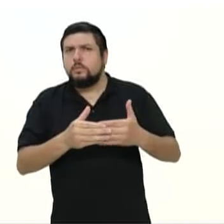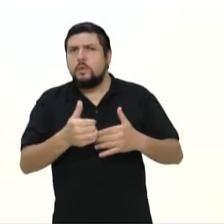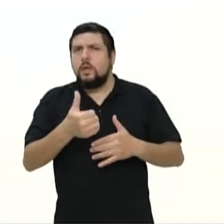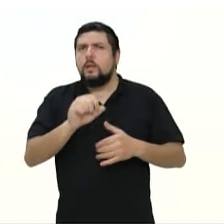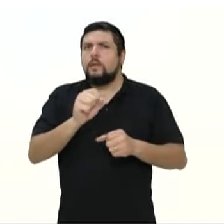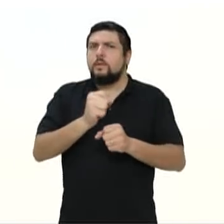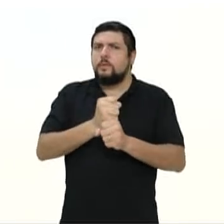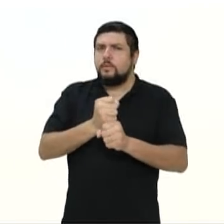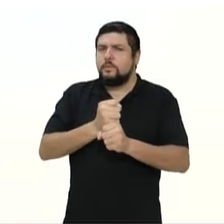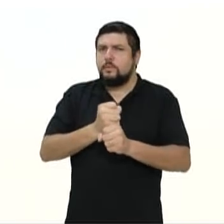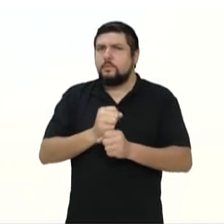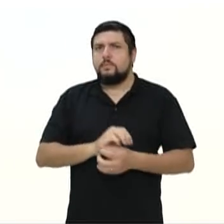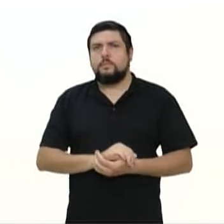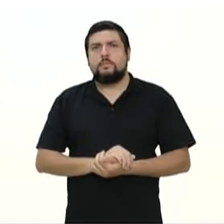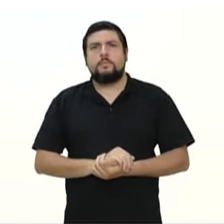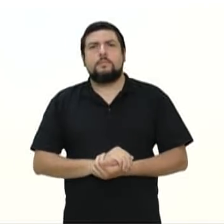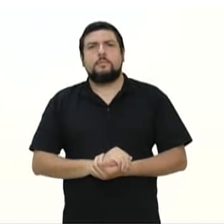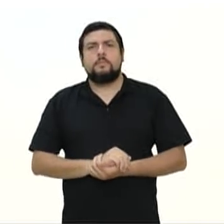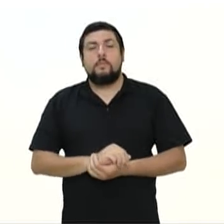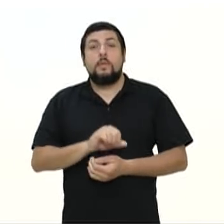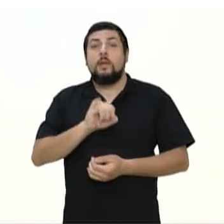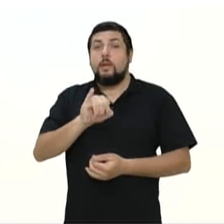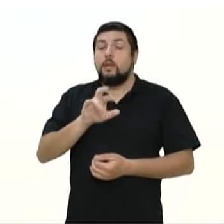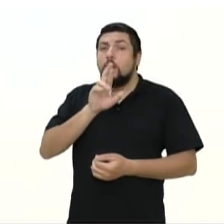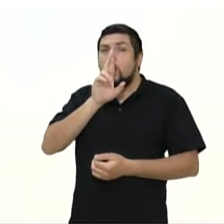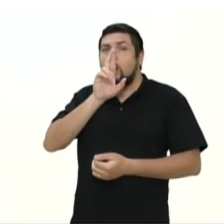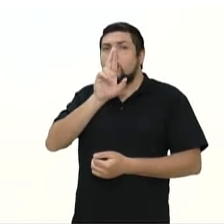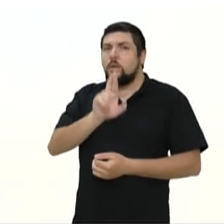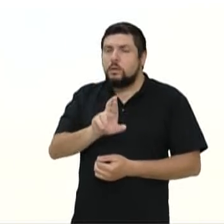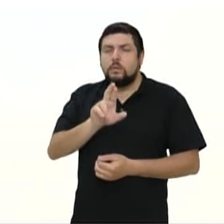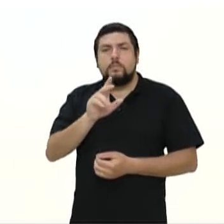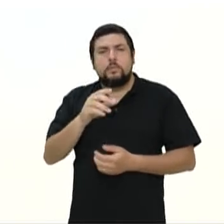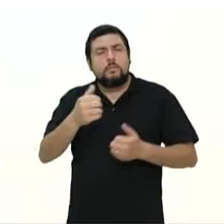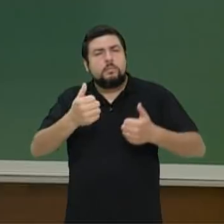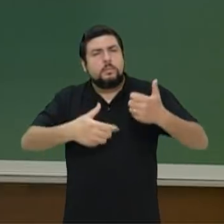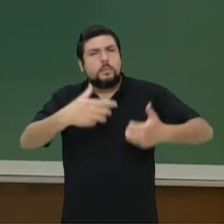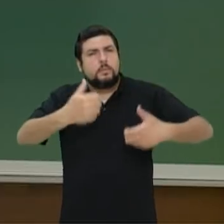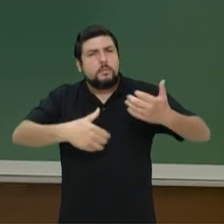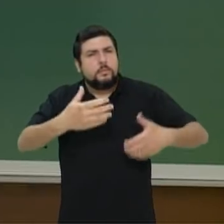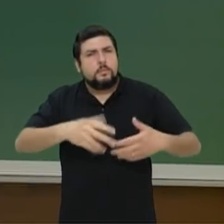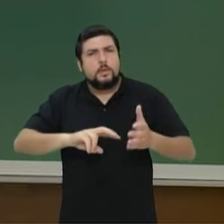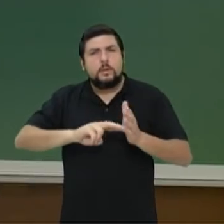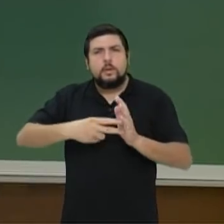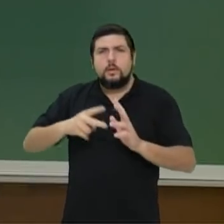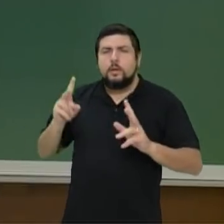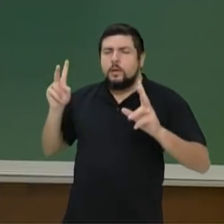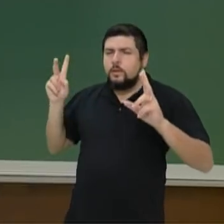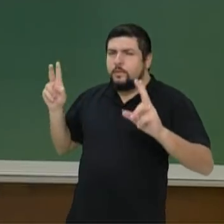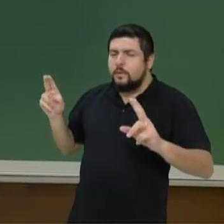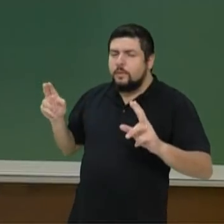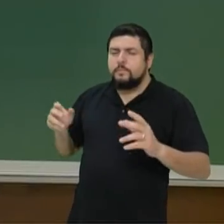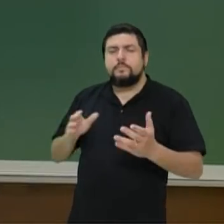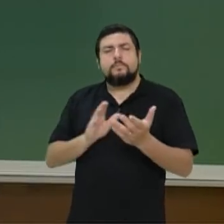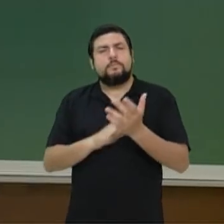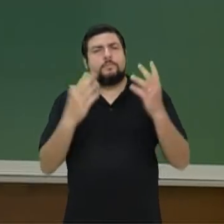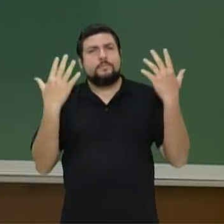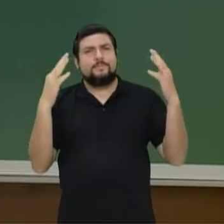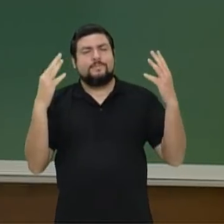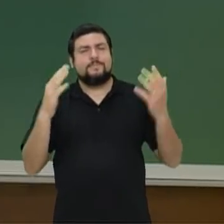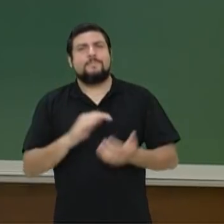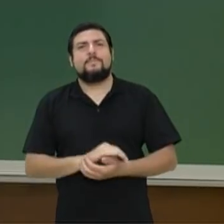você respondeu com essa mesma intenção, né, com esse mesmo significado, está correto.